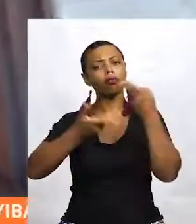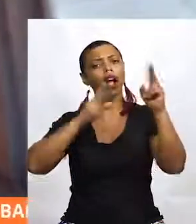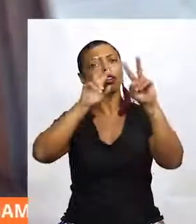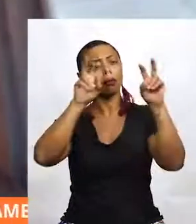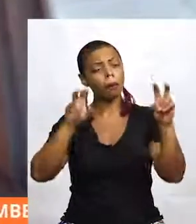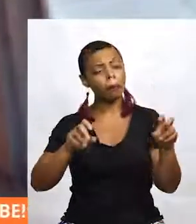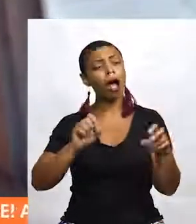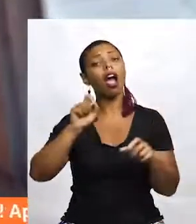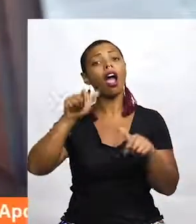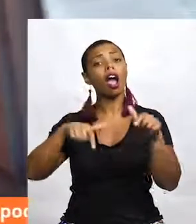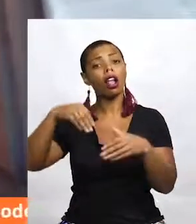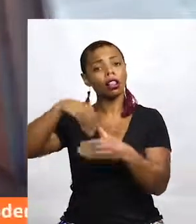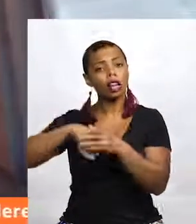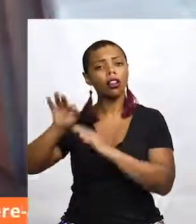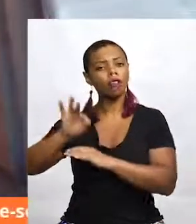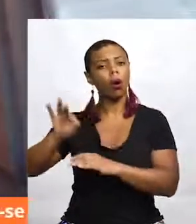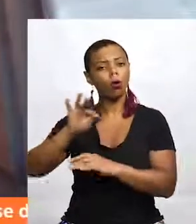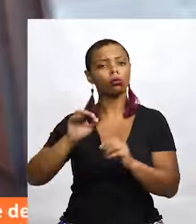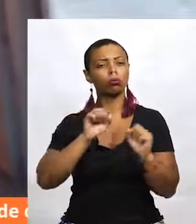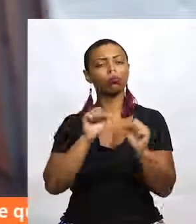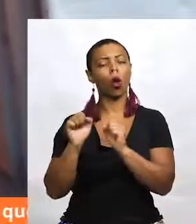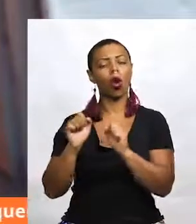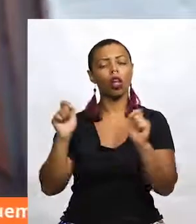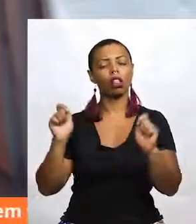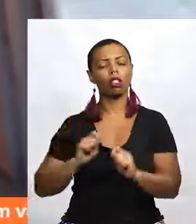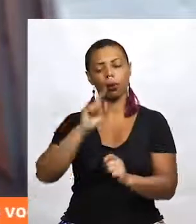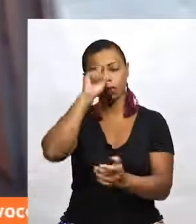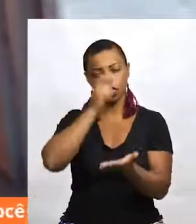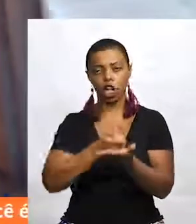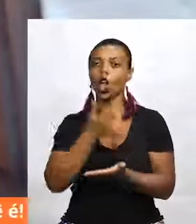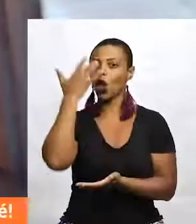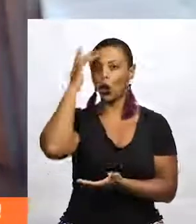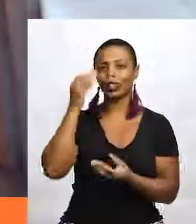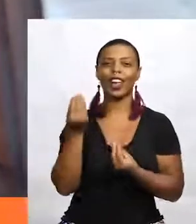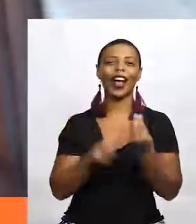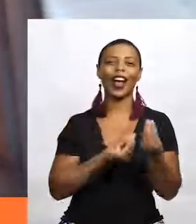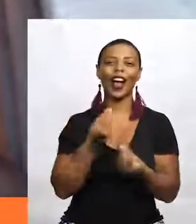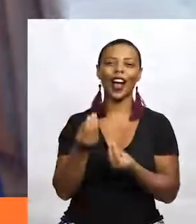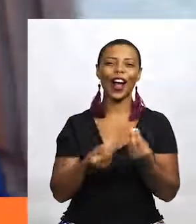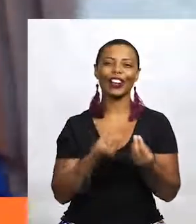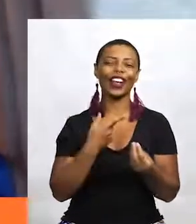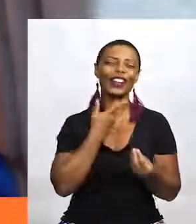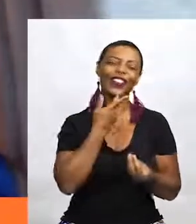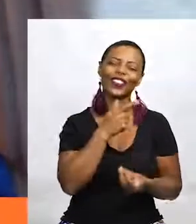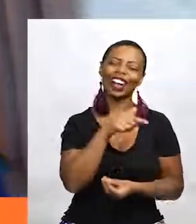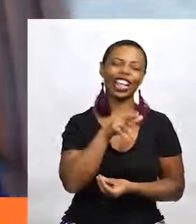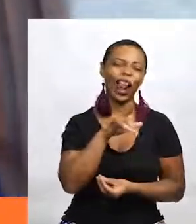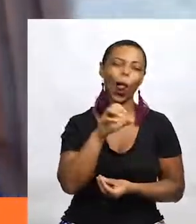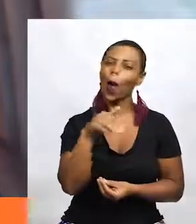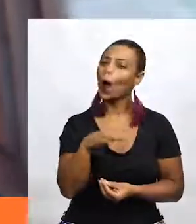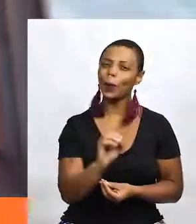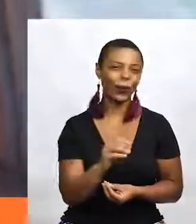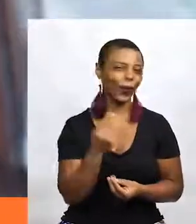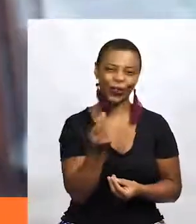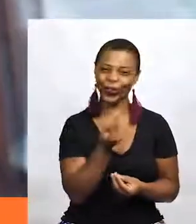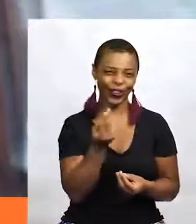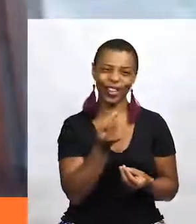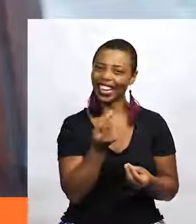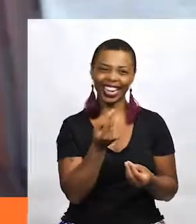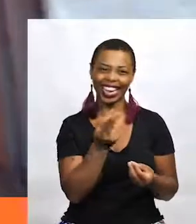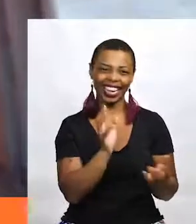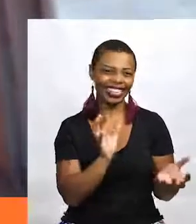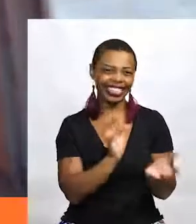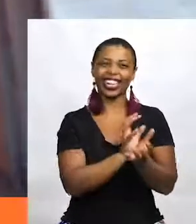universidade também. Eu não sei como é a recepção do quilombo, eu vou chamar de quilombo porque eu gosto do termo,